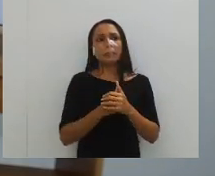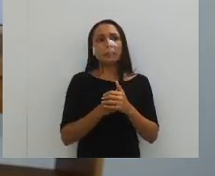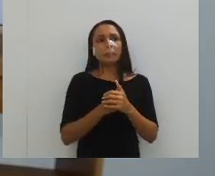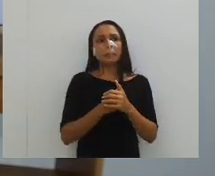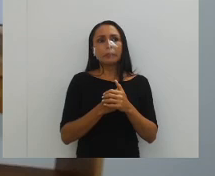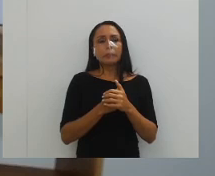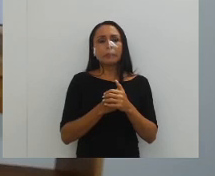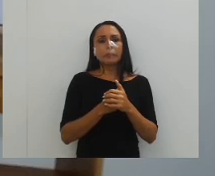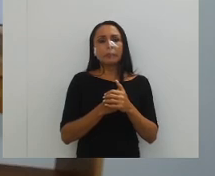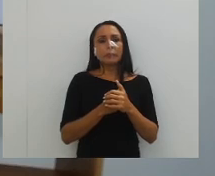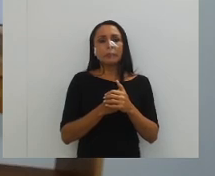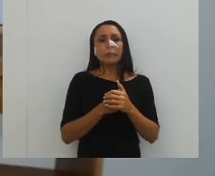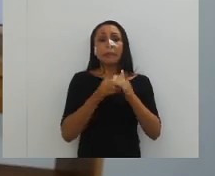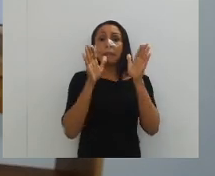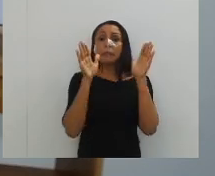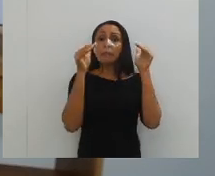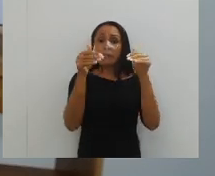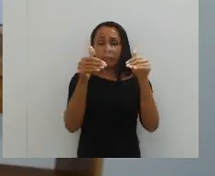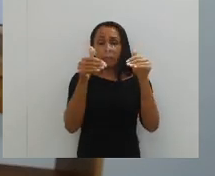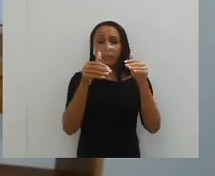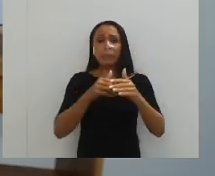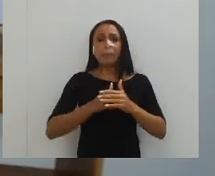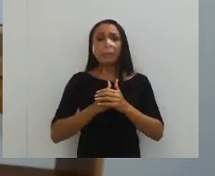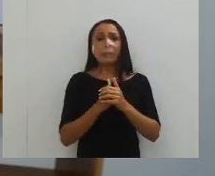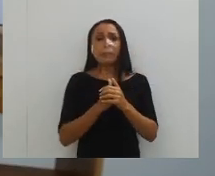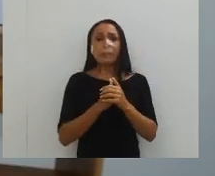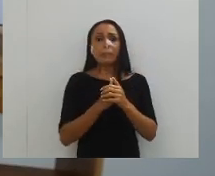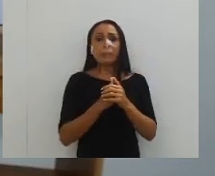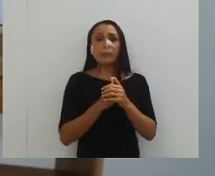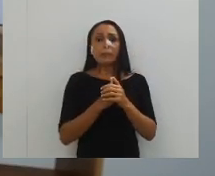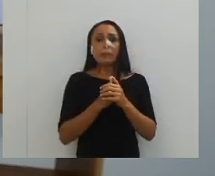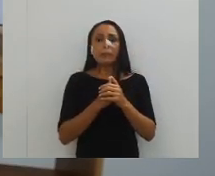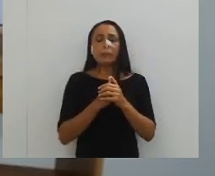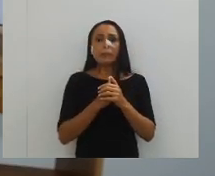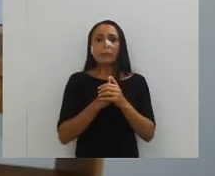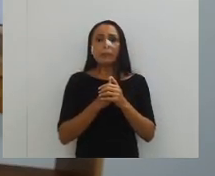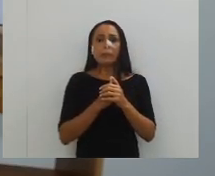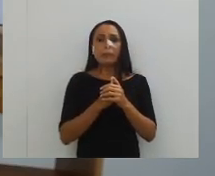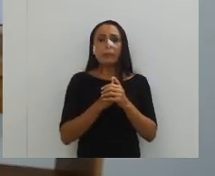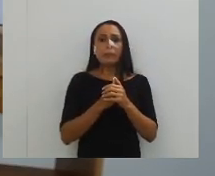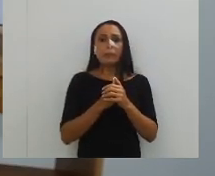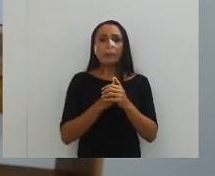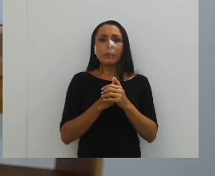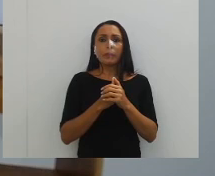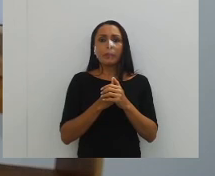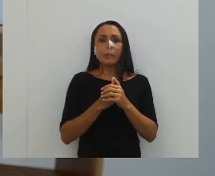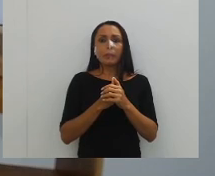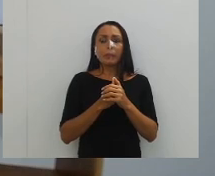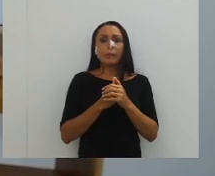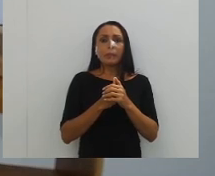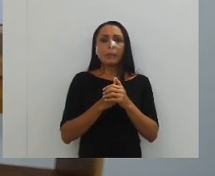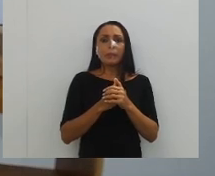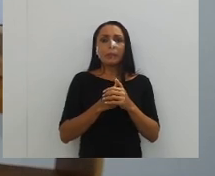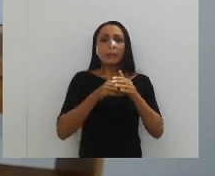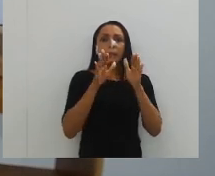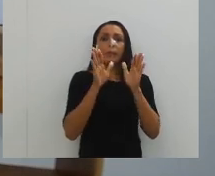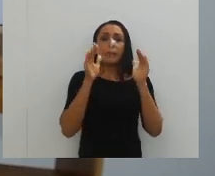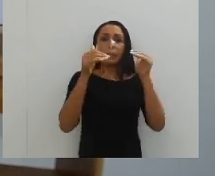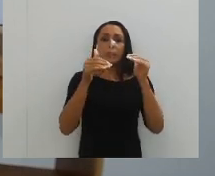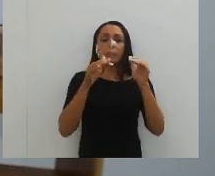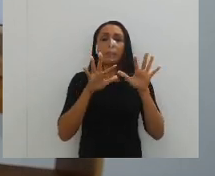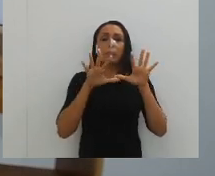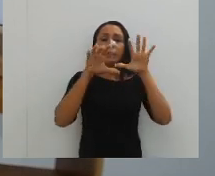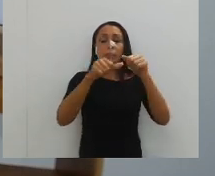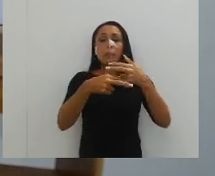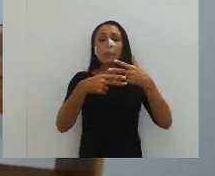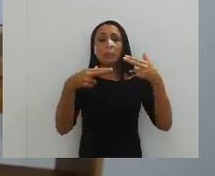a segunda palavra é a palavra específica. Essa palavra específica, vocês vão dizer que ela corresponde à espécie do